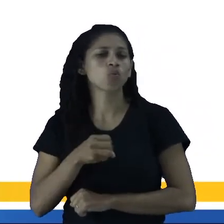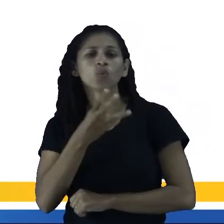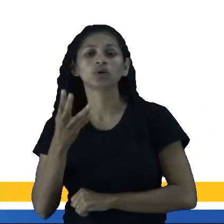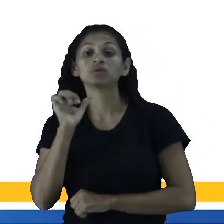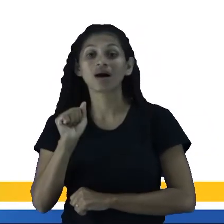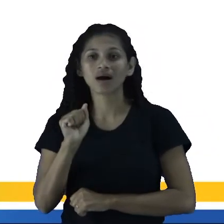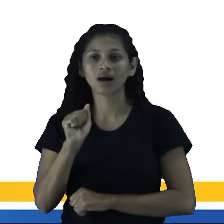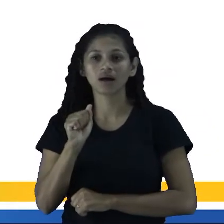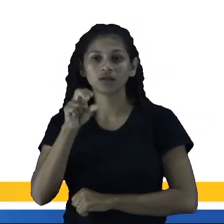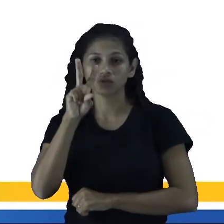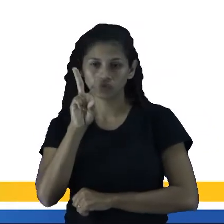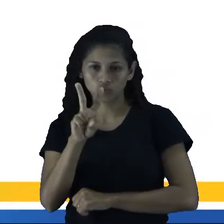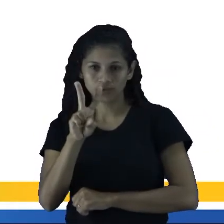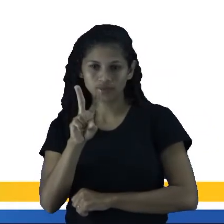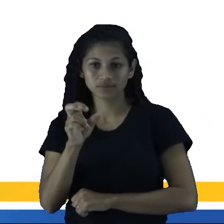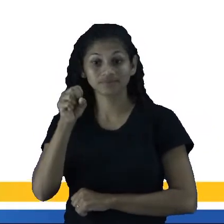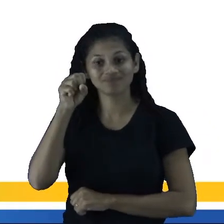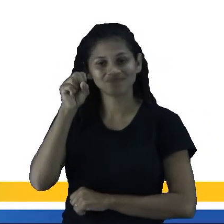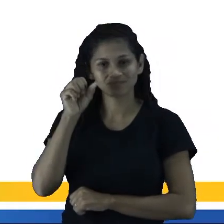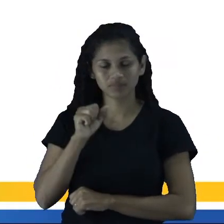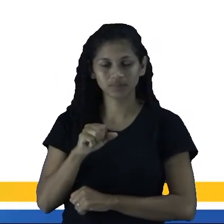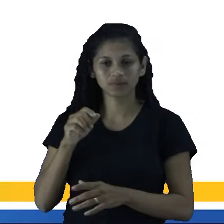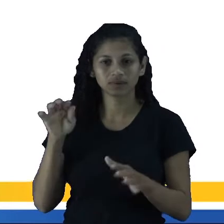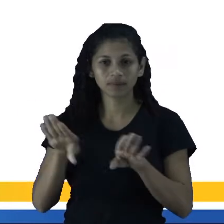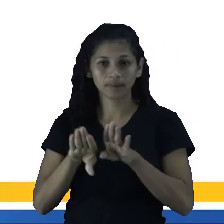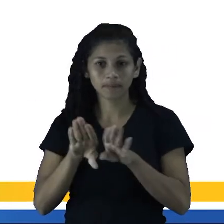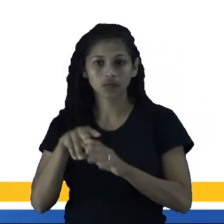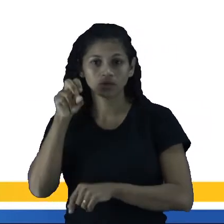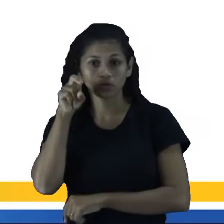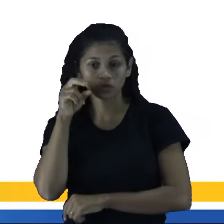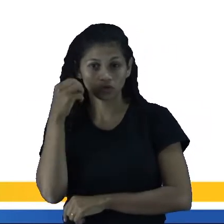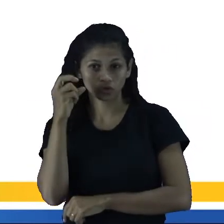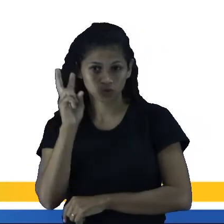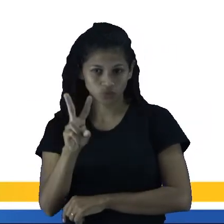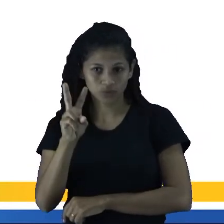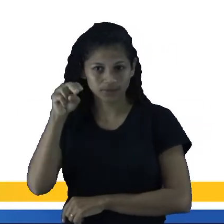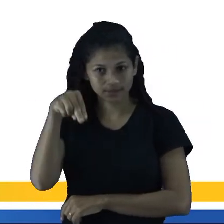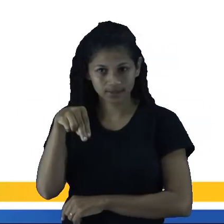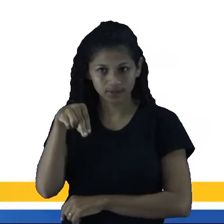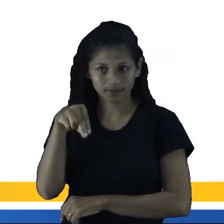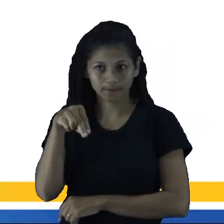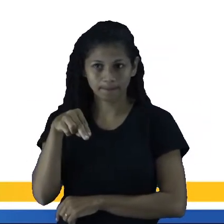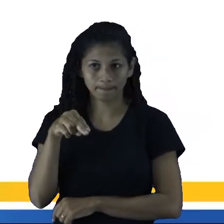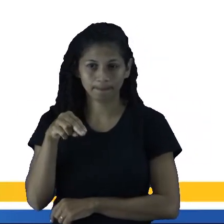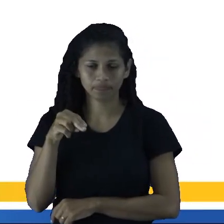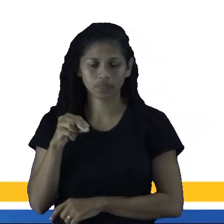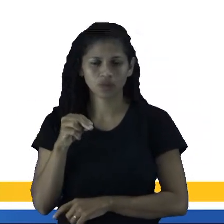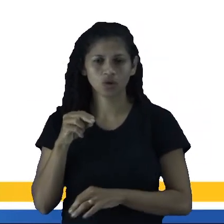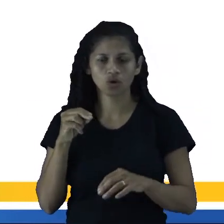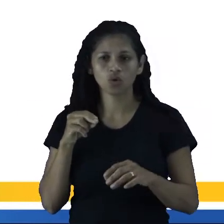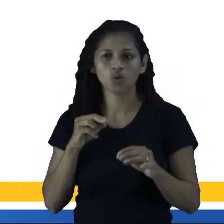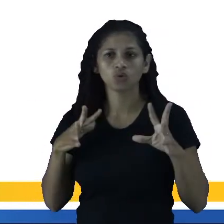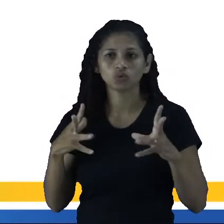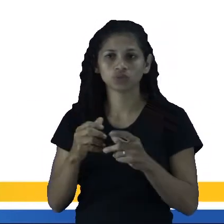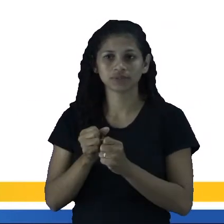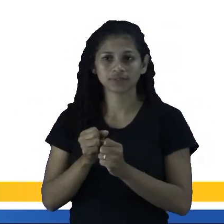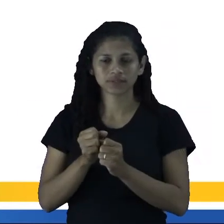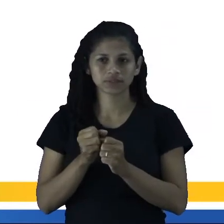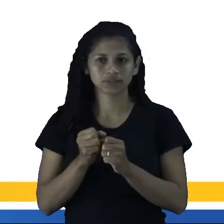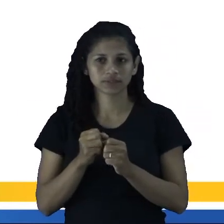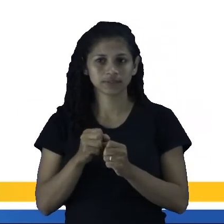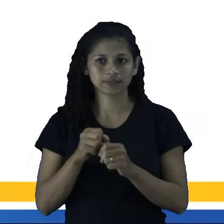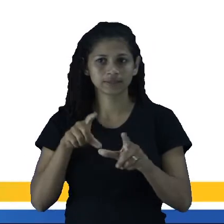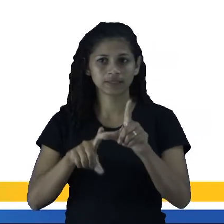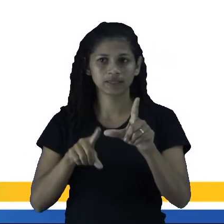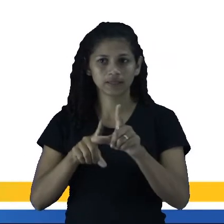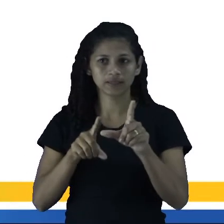As e 2 Ns. Então, esquece a fórmula. Bora ver comigo aqui. O total de letras fica em cima em forma de